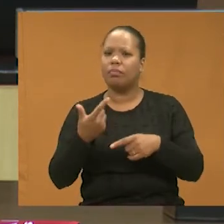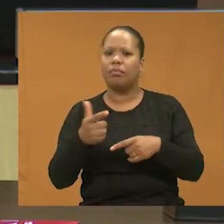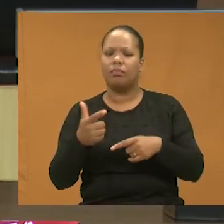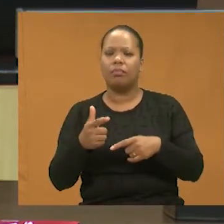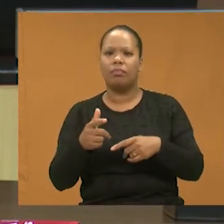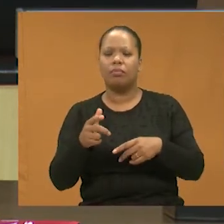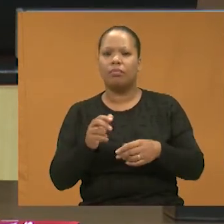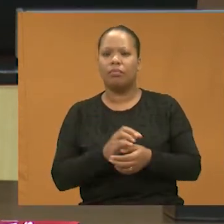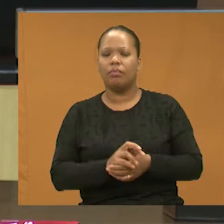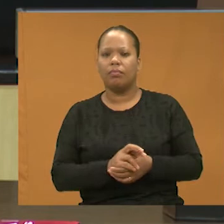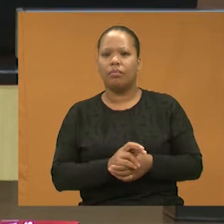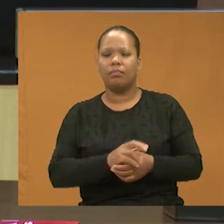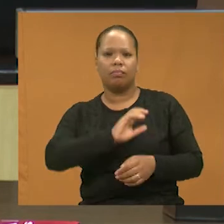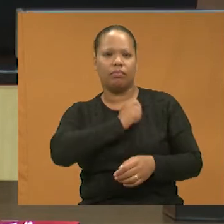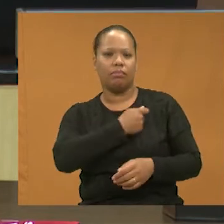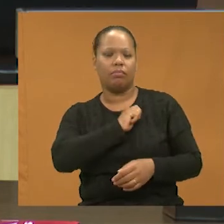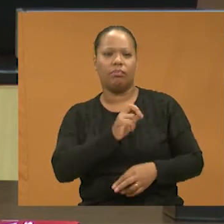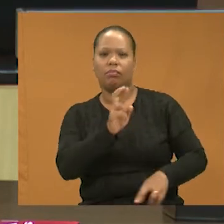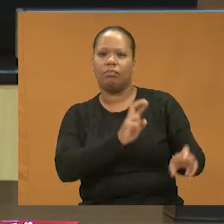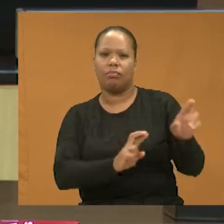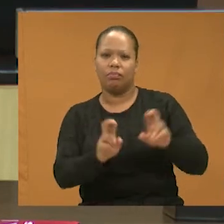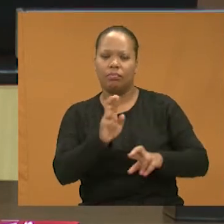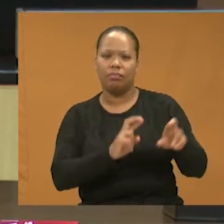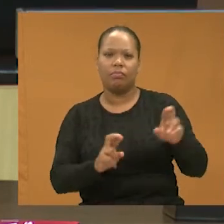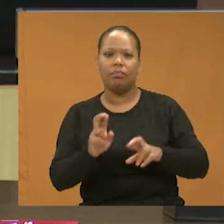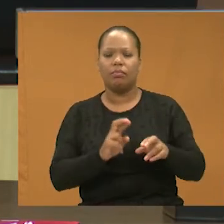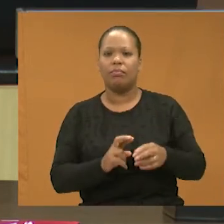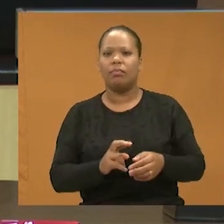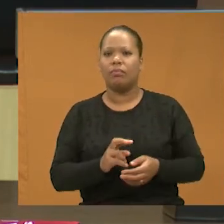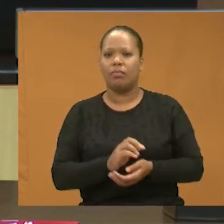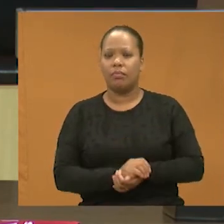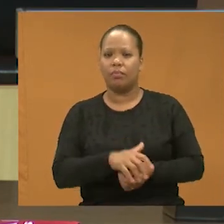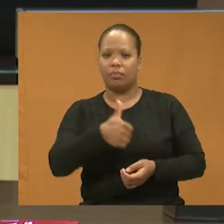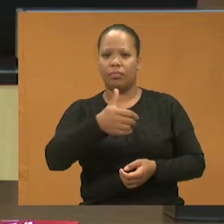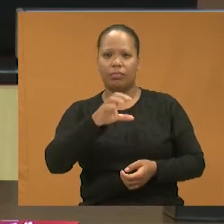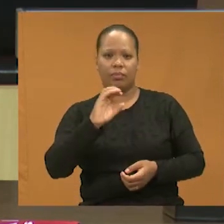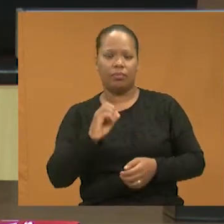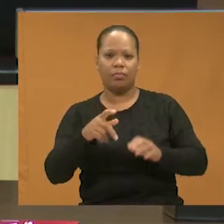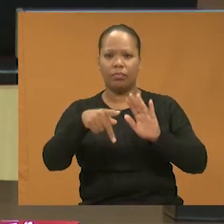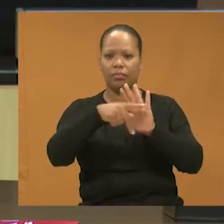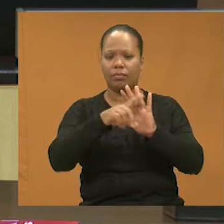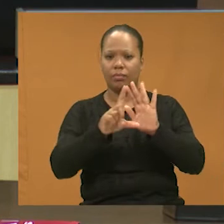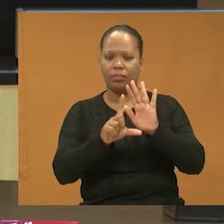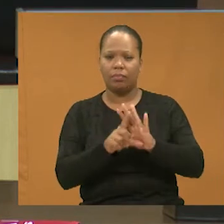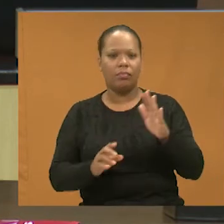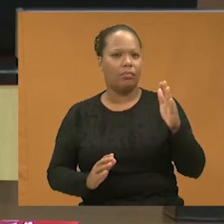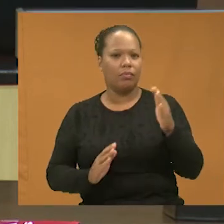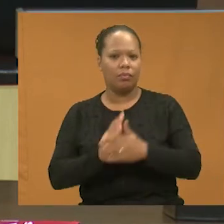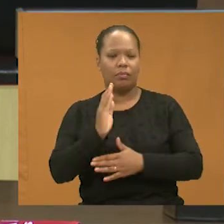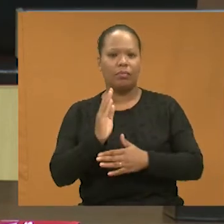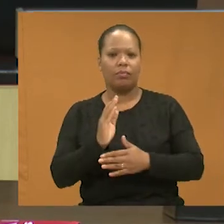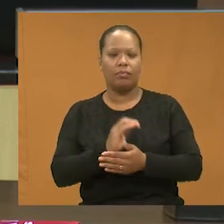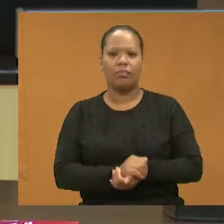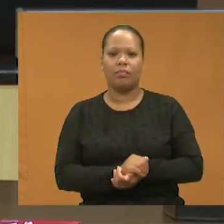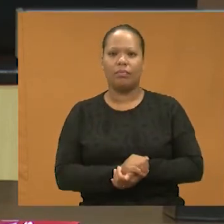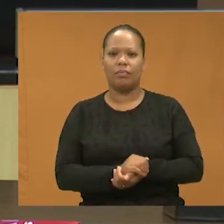não está sendo feita a fiscalização em nossa cidade, apesar de nós termos 10 projetos de leis aprovados com relação aos maus-tratos